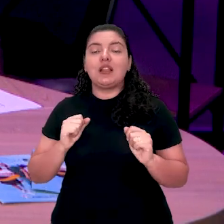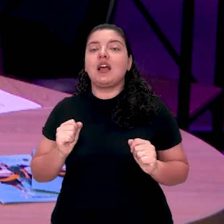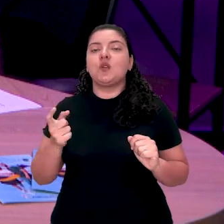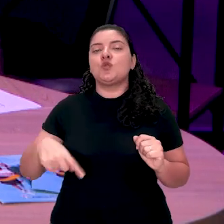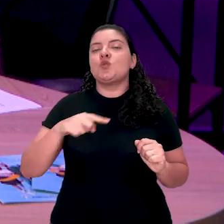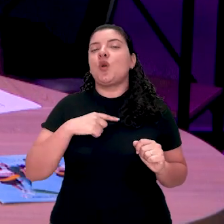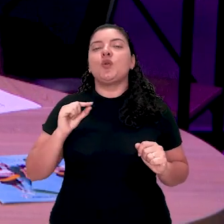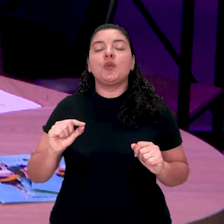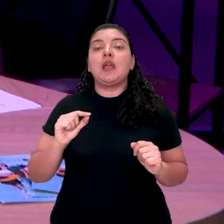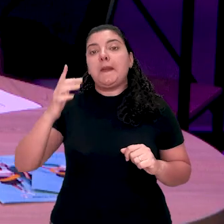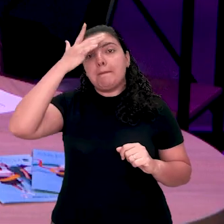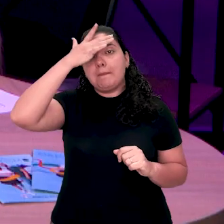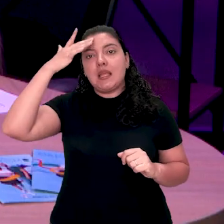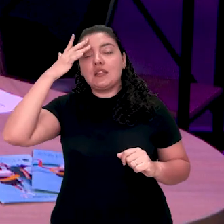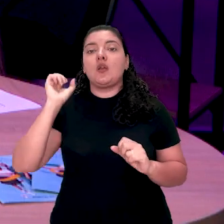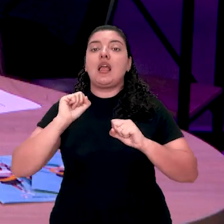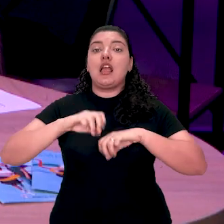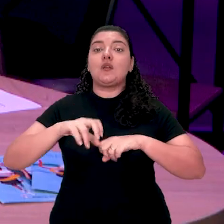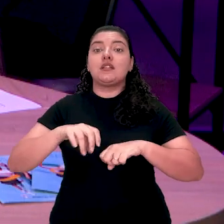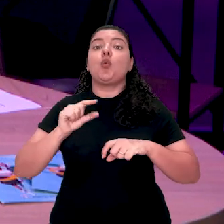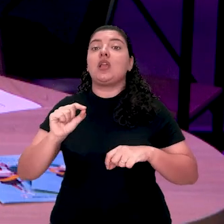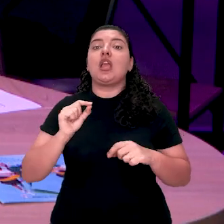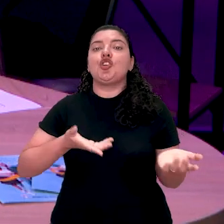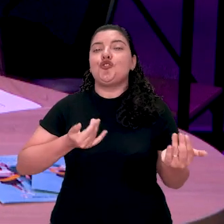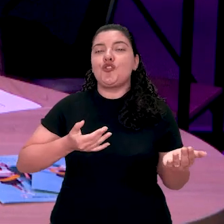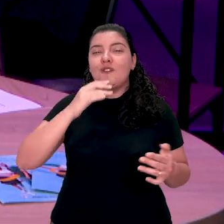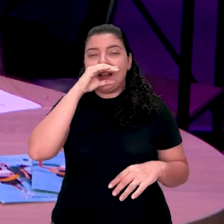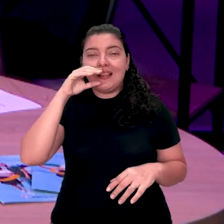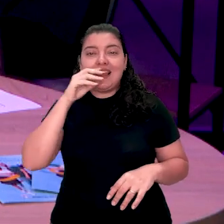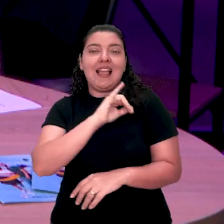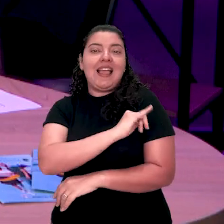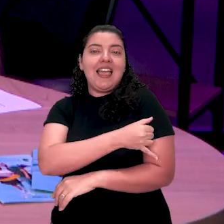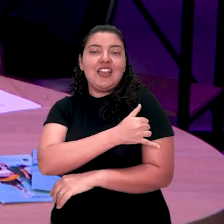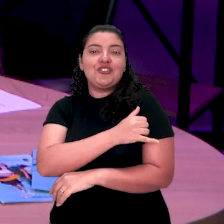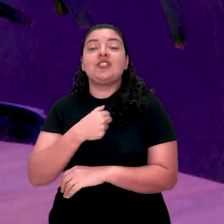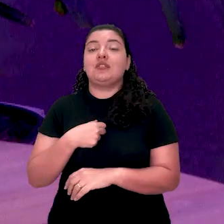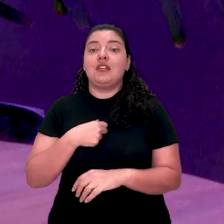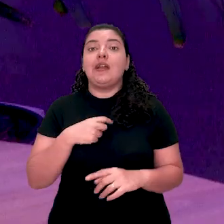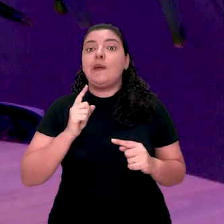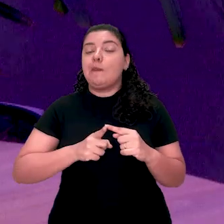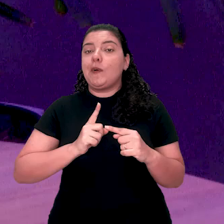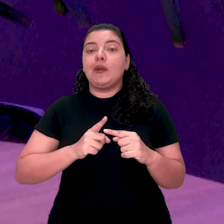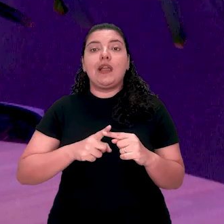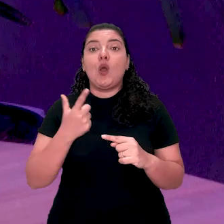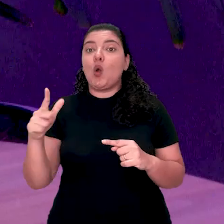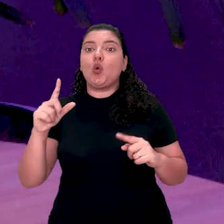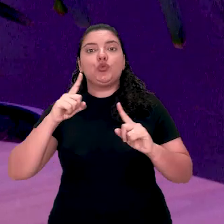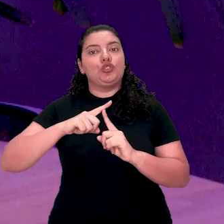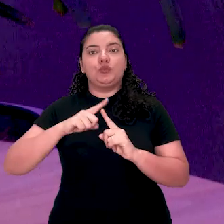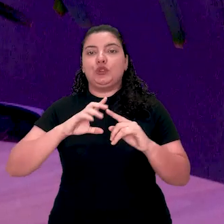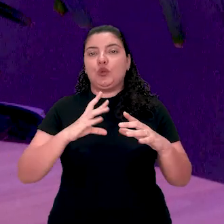nós contemplávamos as pessoas da educação de jovens e adultos, que estavam bem à margem da sociedade. Também era uma outra